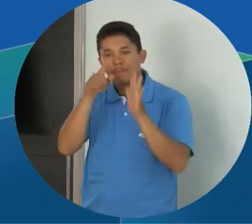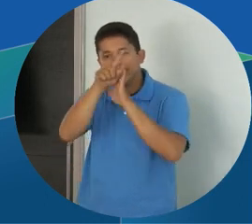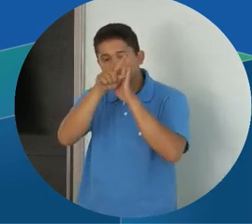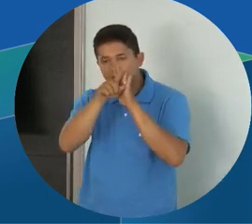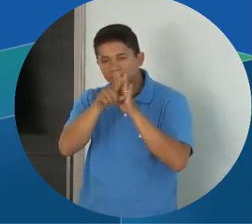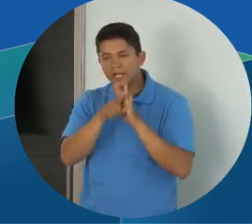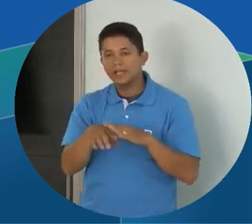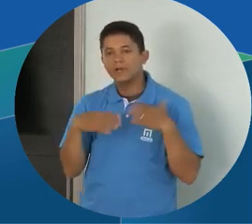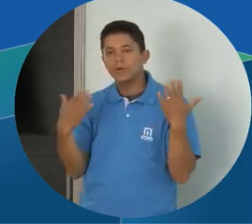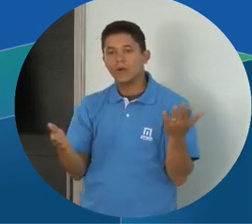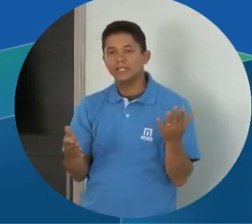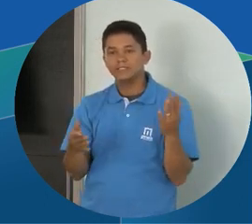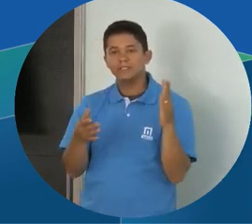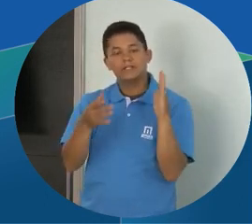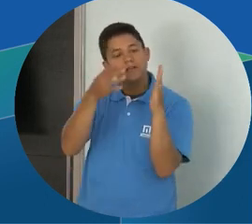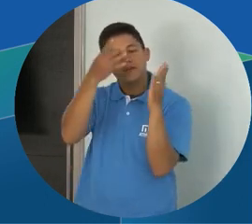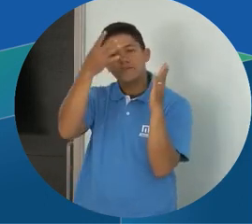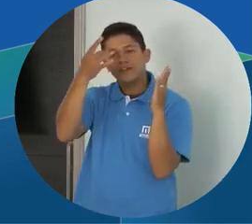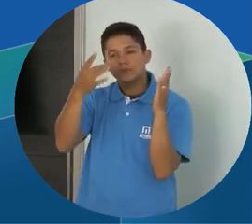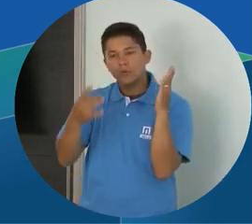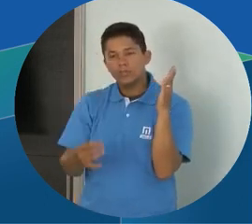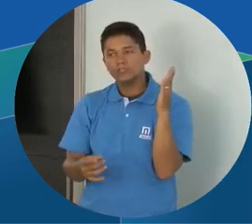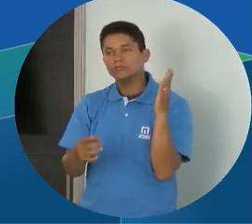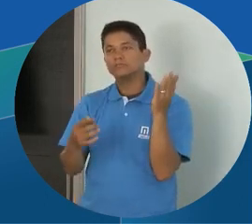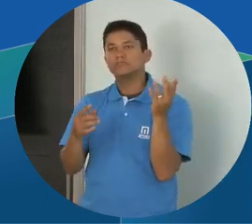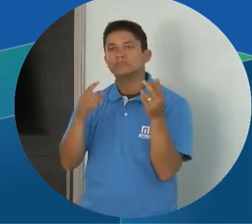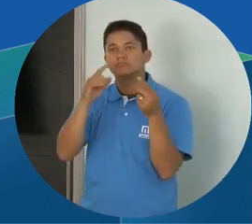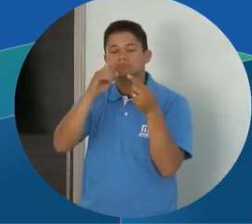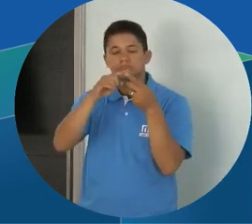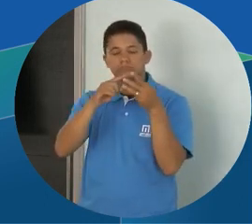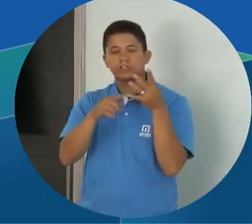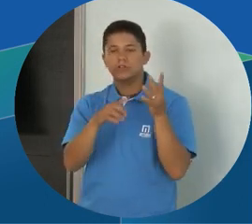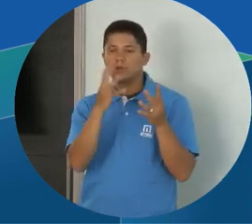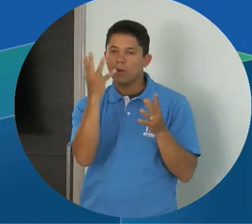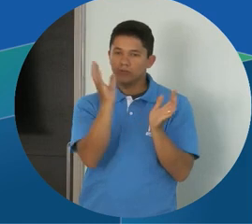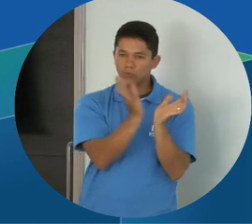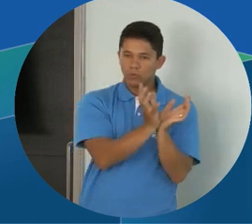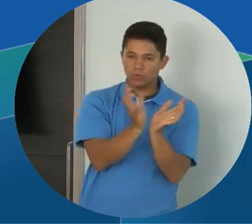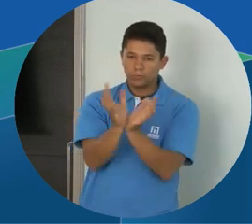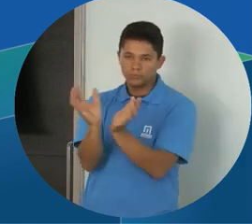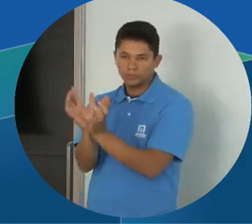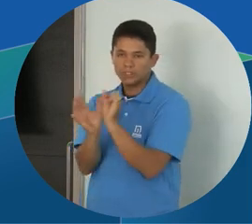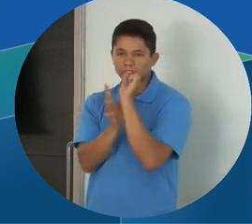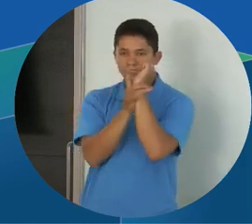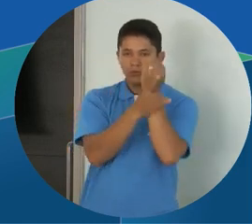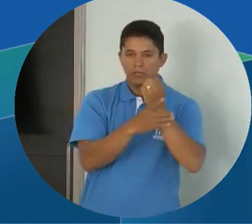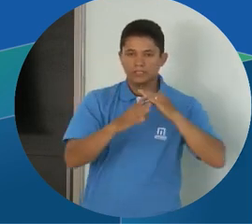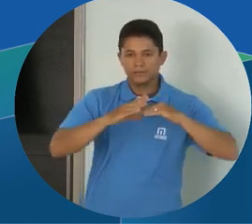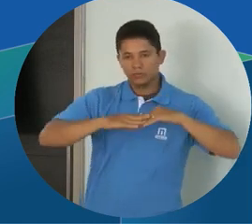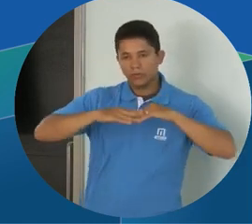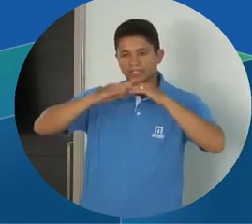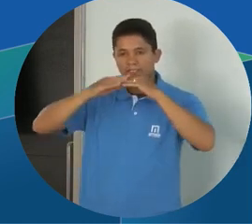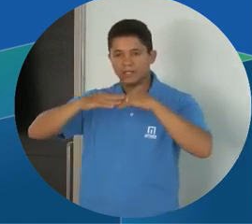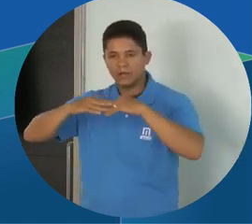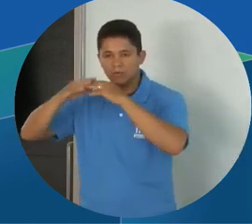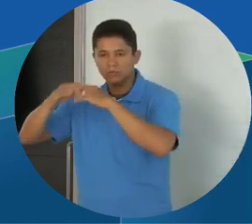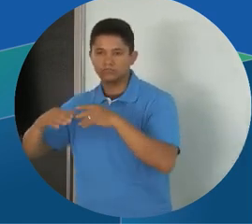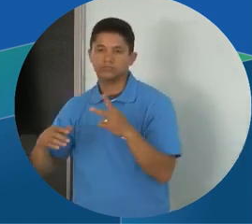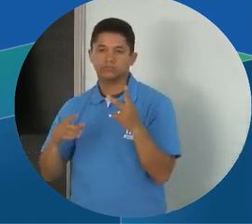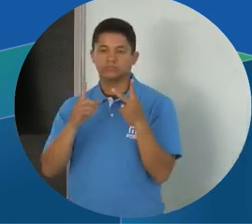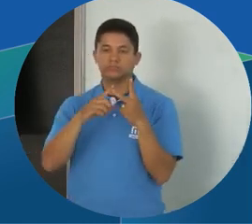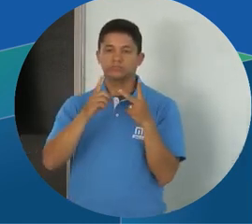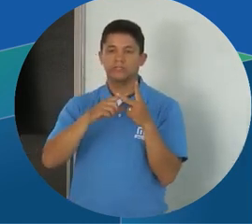quais fatores, em 4 grupos também, desde a segurança para flutuação,